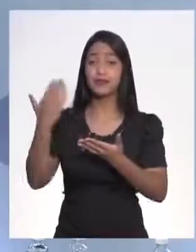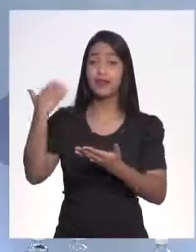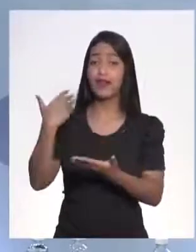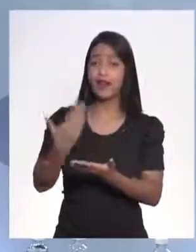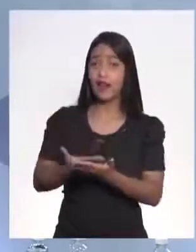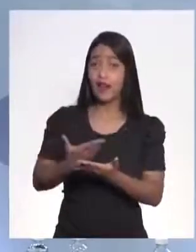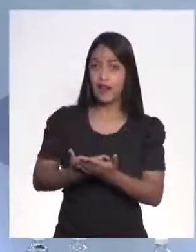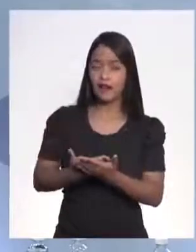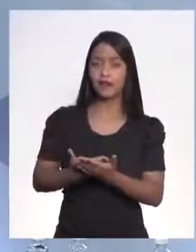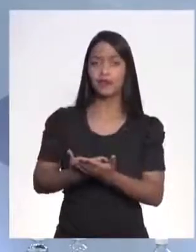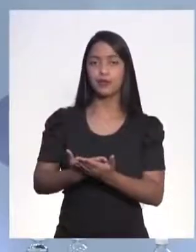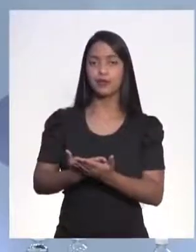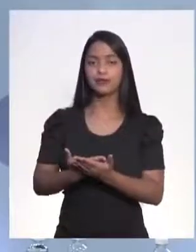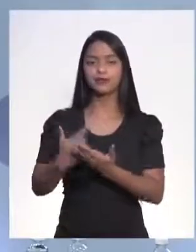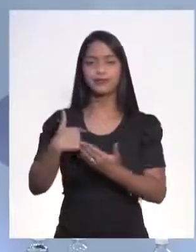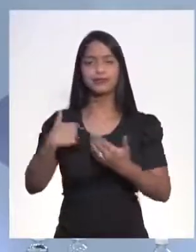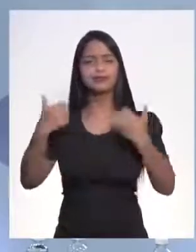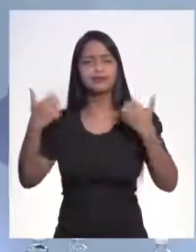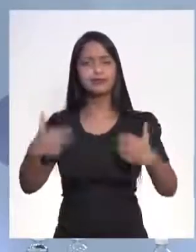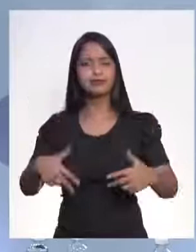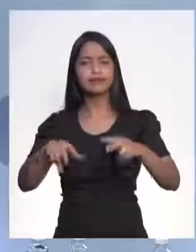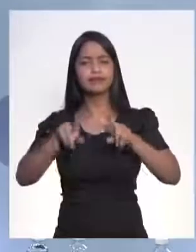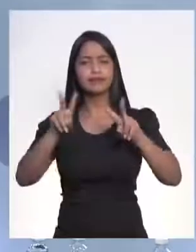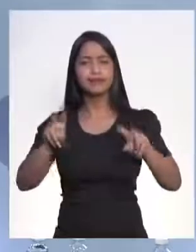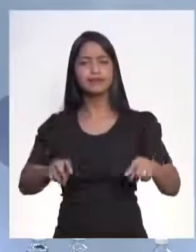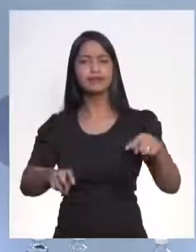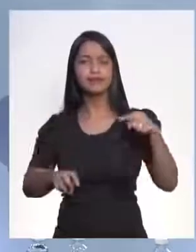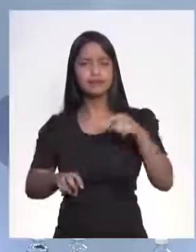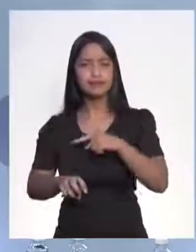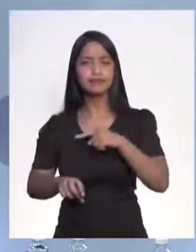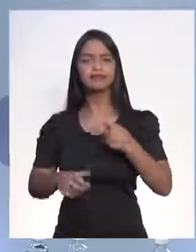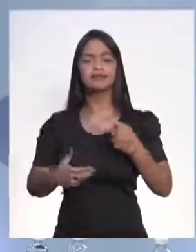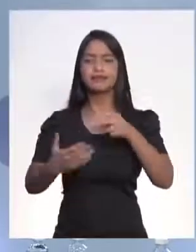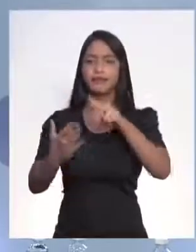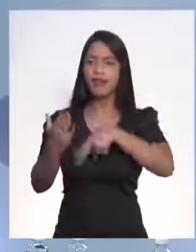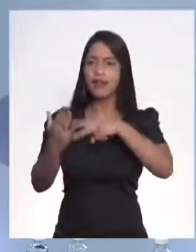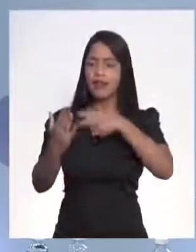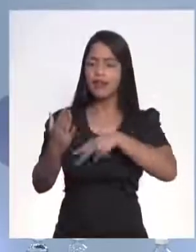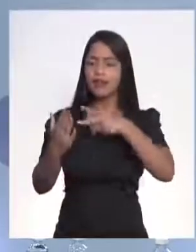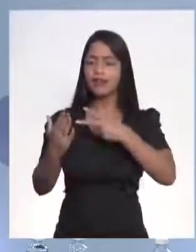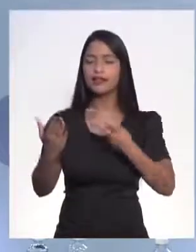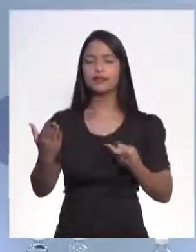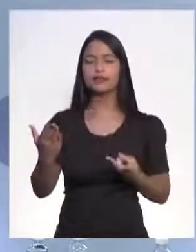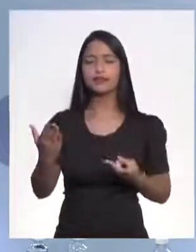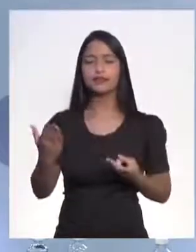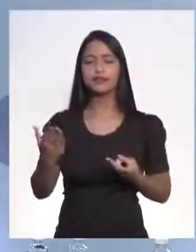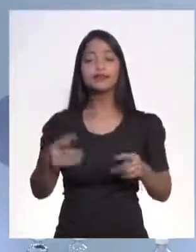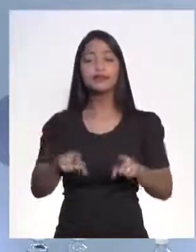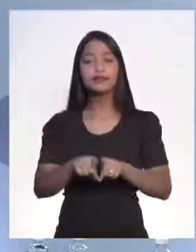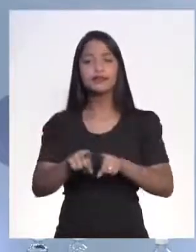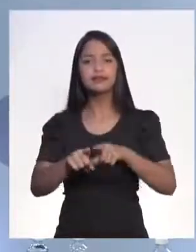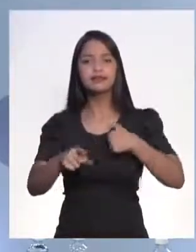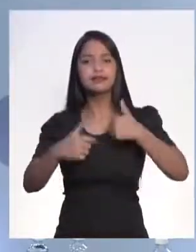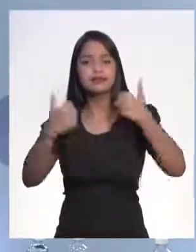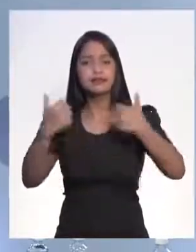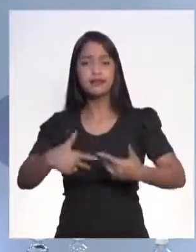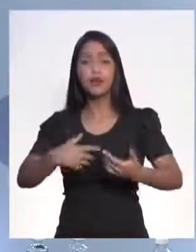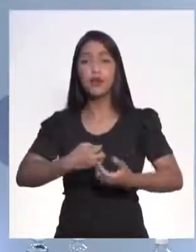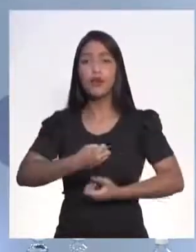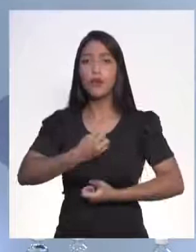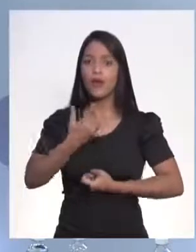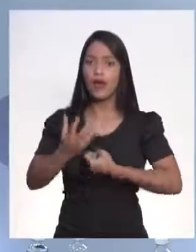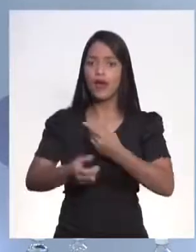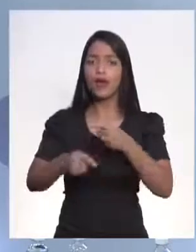anteriores eu vim falando sobre isso sobre a questão da Leitura o quanto a gente pode encarar o